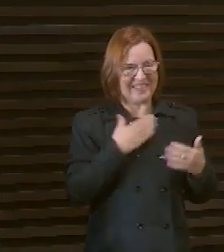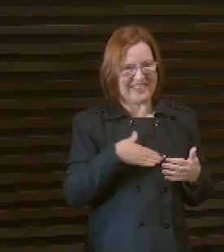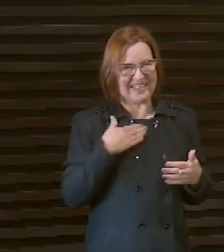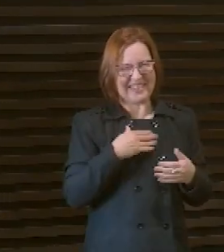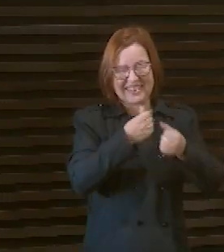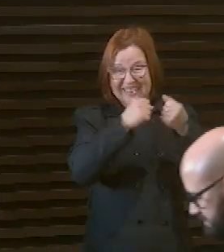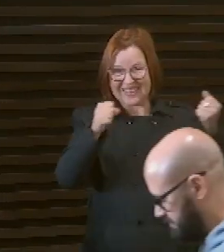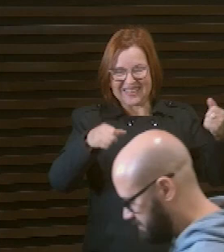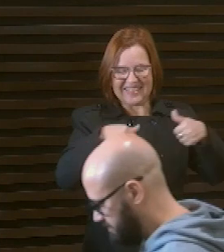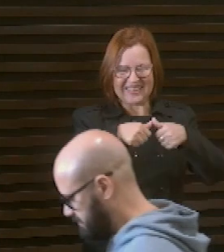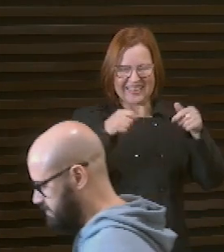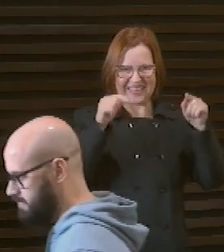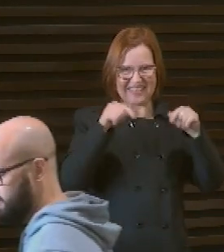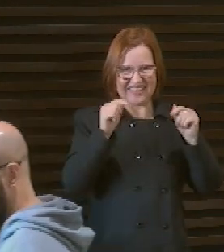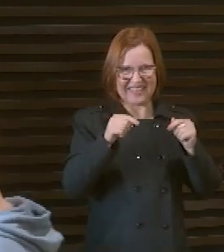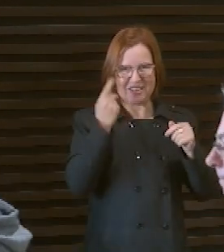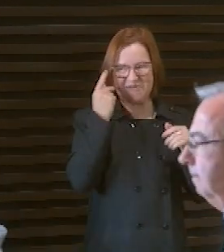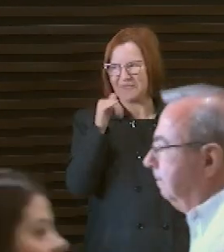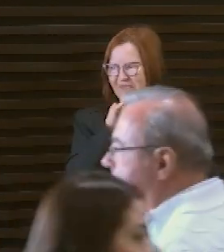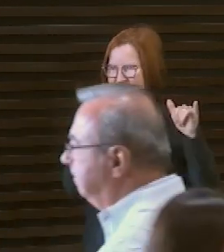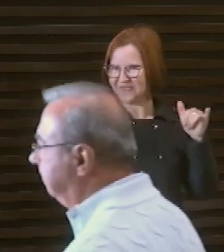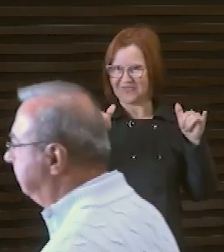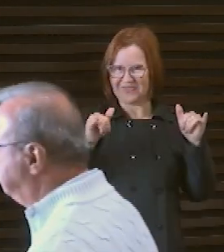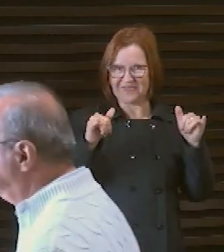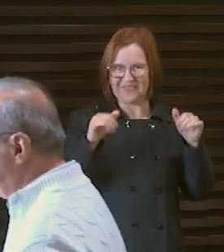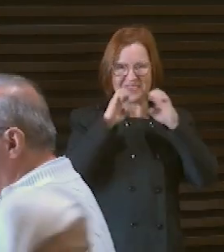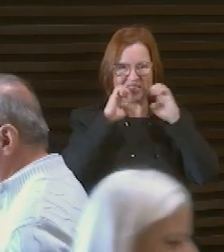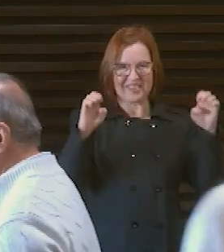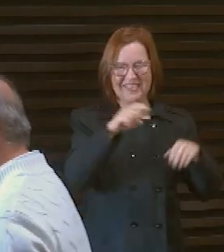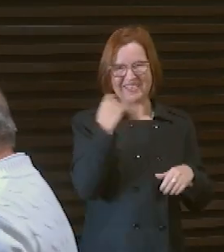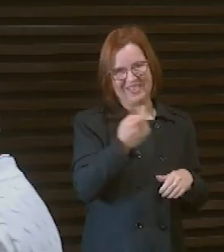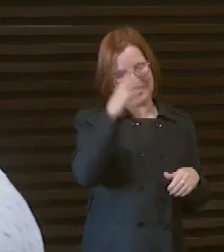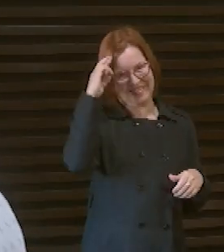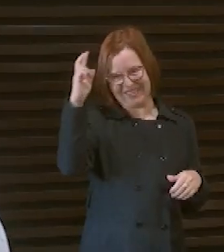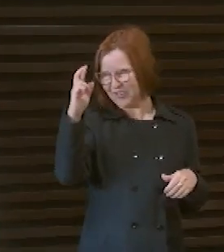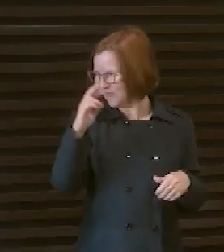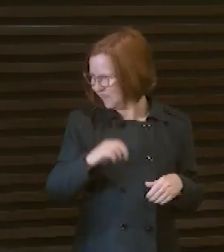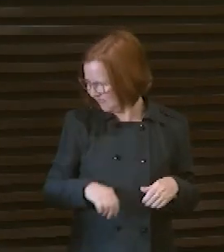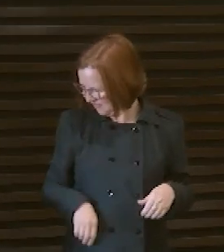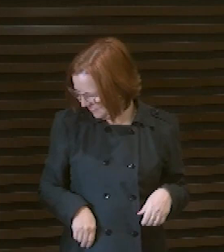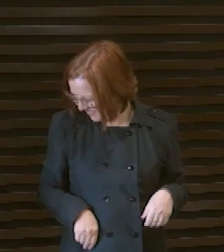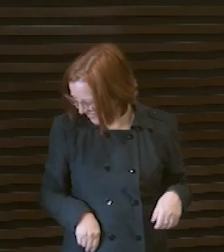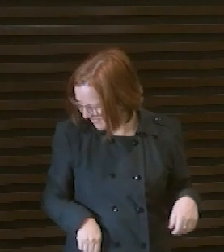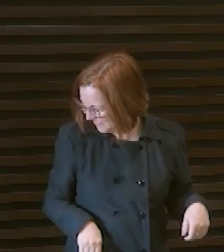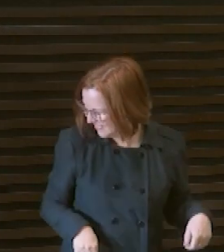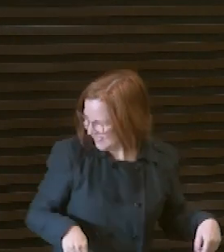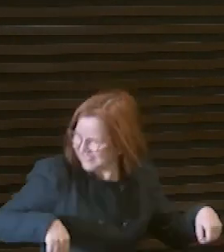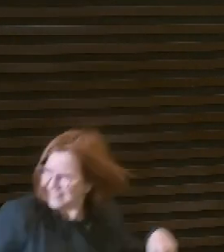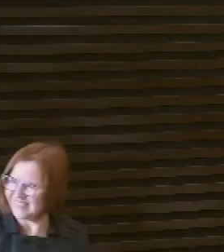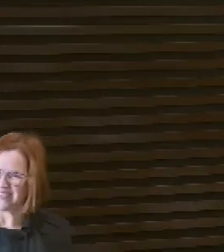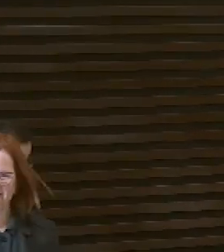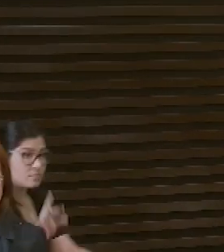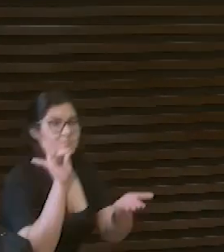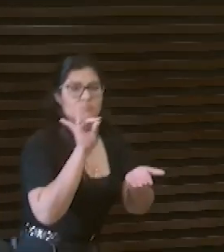estar aqui à frente para anunciar o doce evangelho do nosso Senhor. É uma responsabilidade muito grande que de fato faz a gente